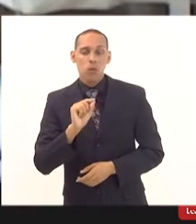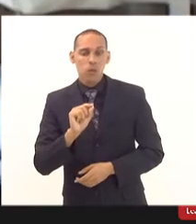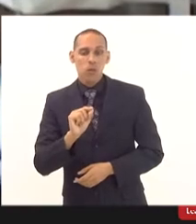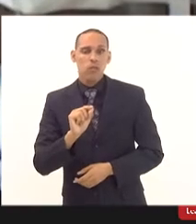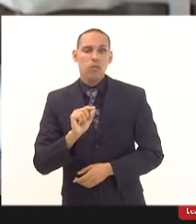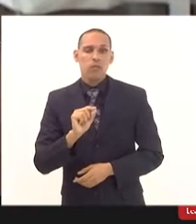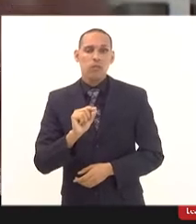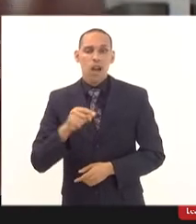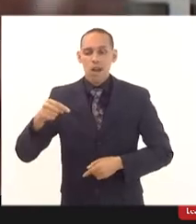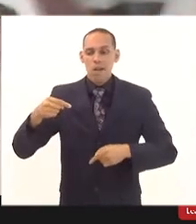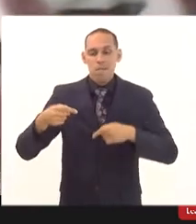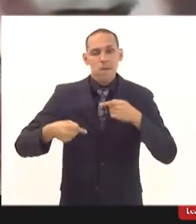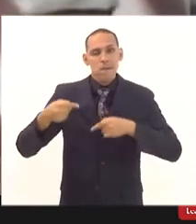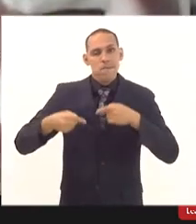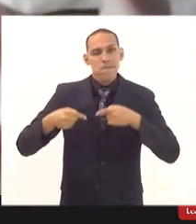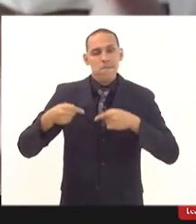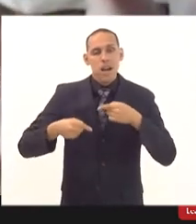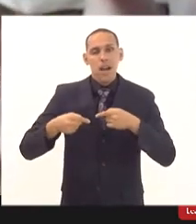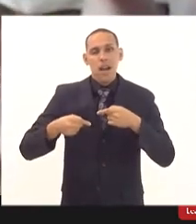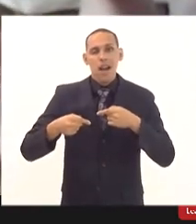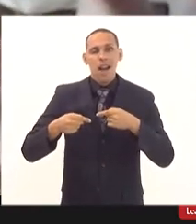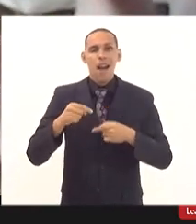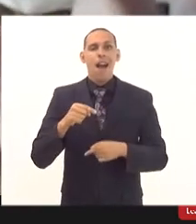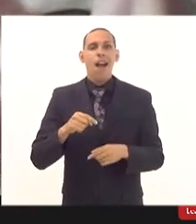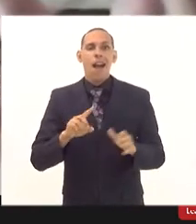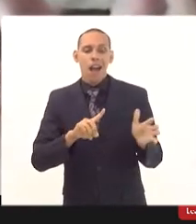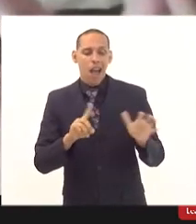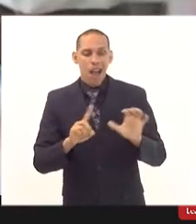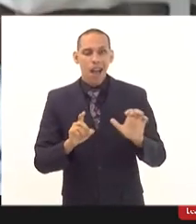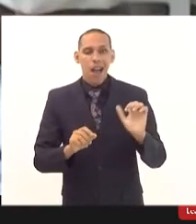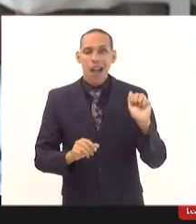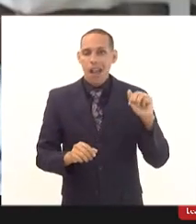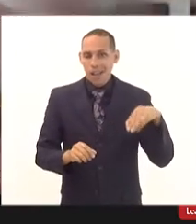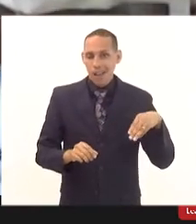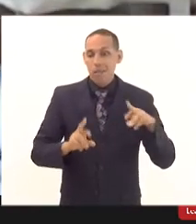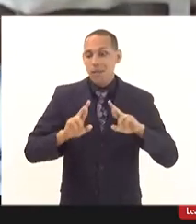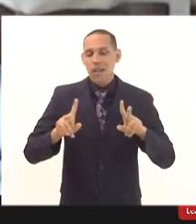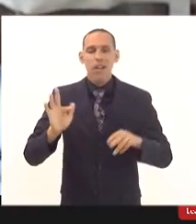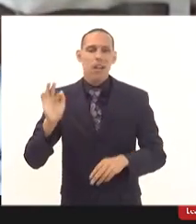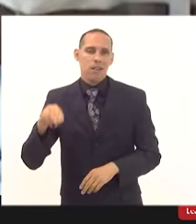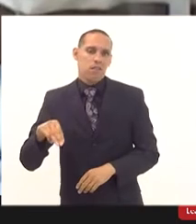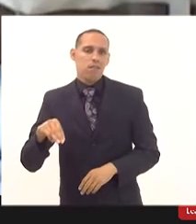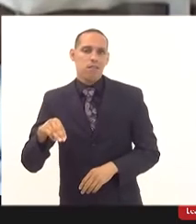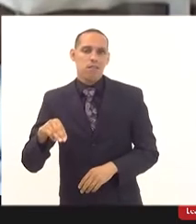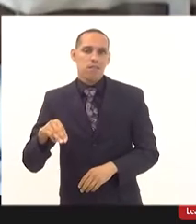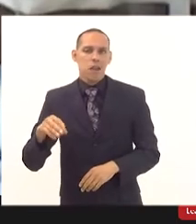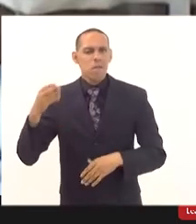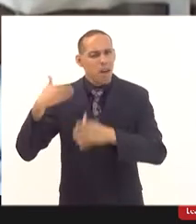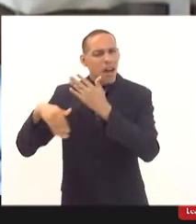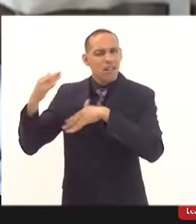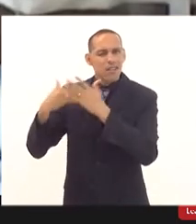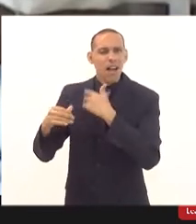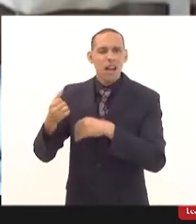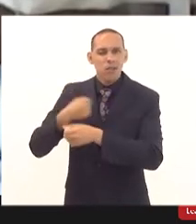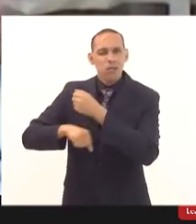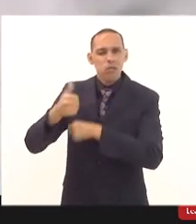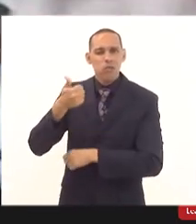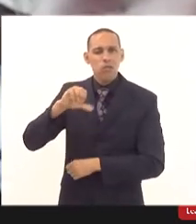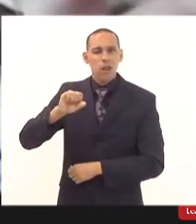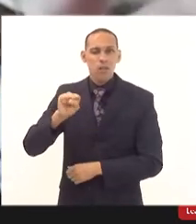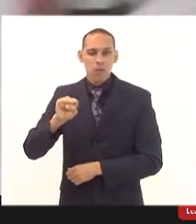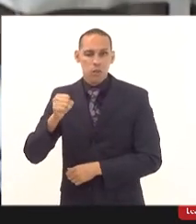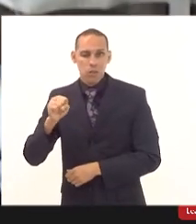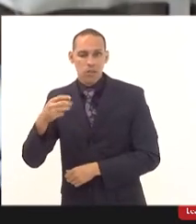do debate que a rádio MEC am é diferente da Rádio MEC FM elas foram a mesma coisa até 83 mas e